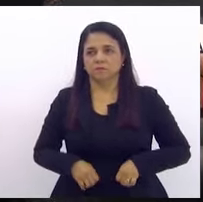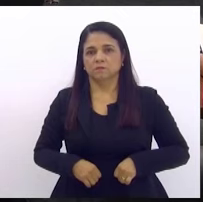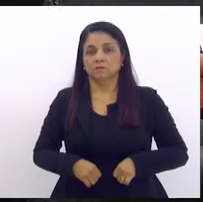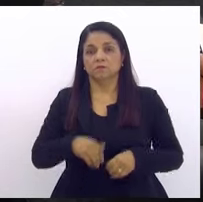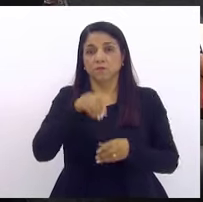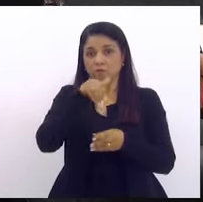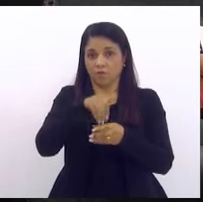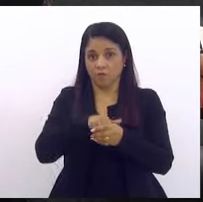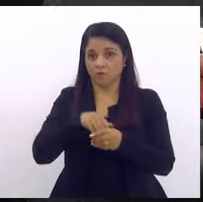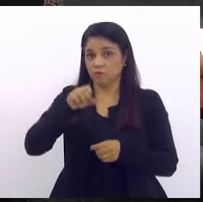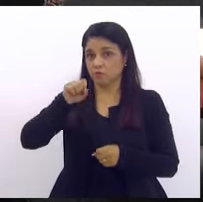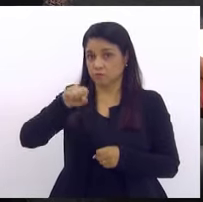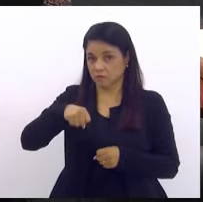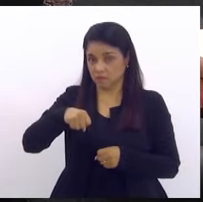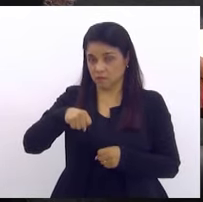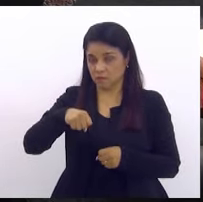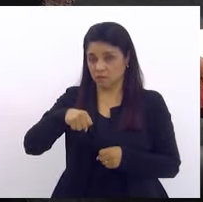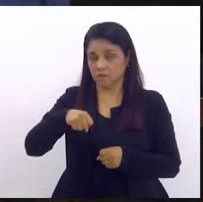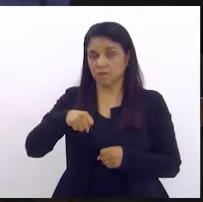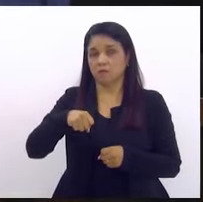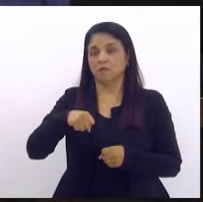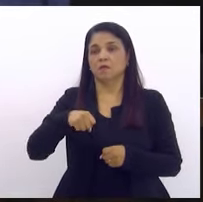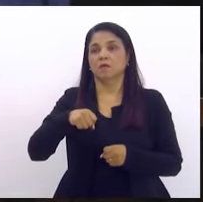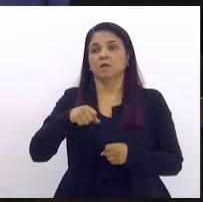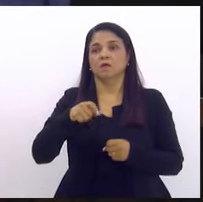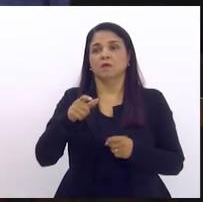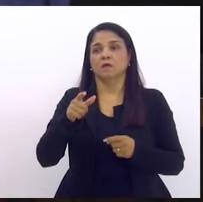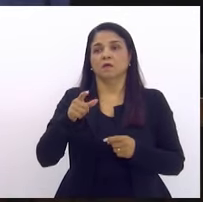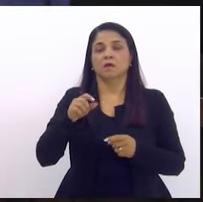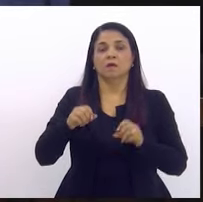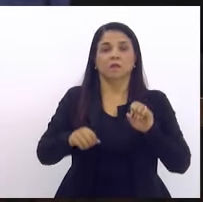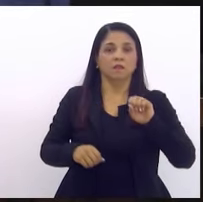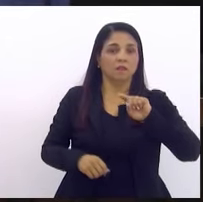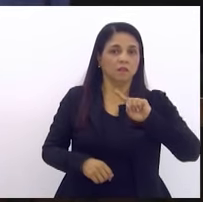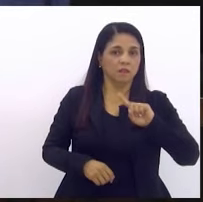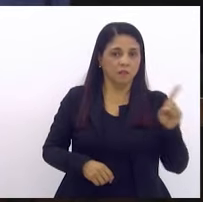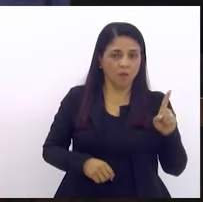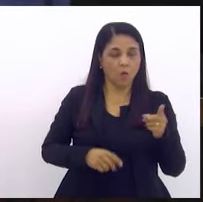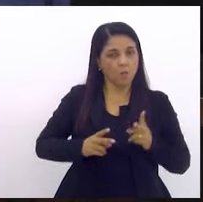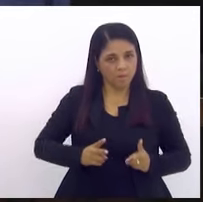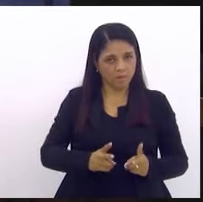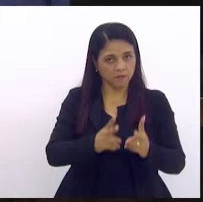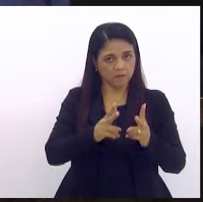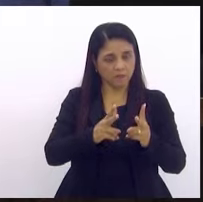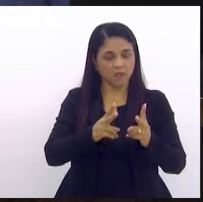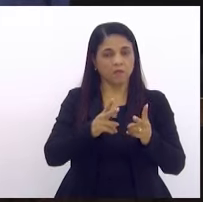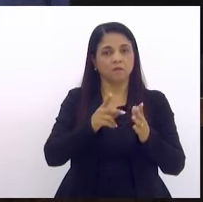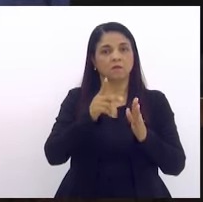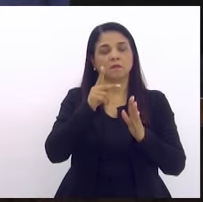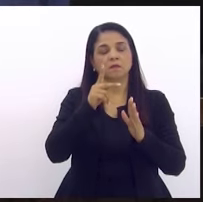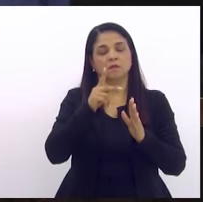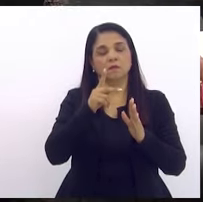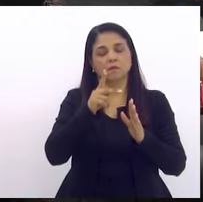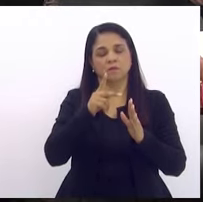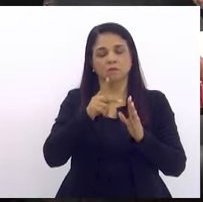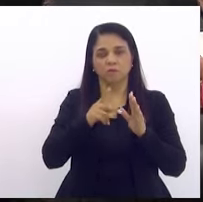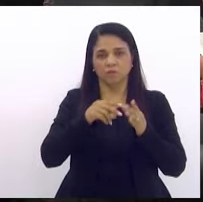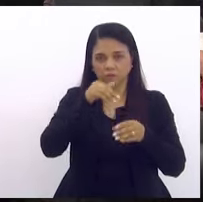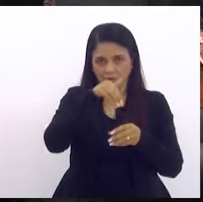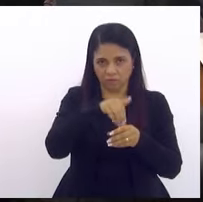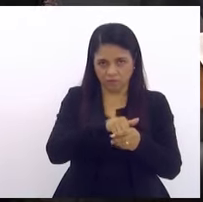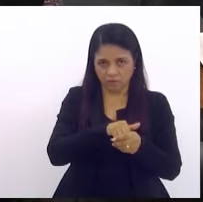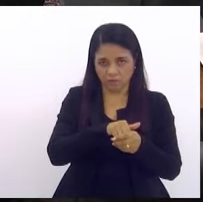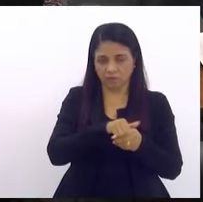Voto sim, rejeita o veto e aprova o projeto. Voto não, mantém o veto e rejeita o projeto. Para encaminhar pelo governo,